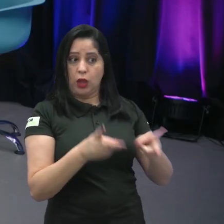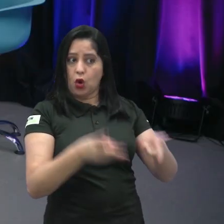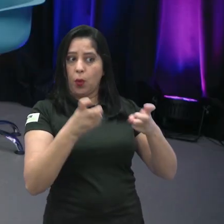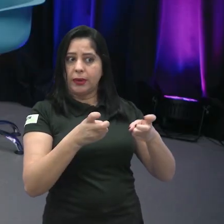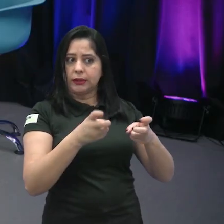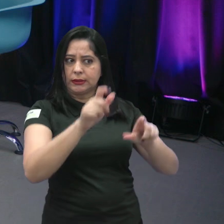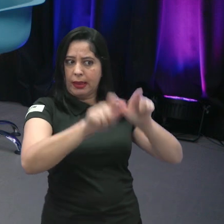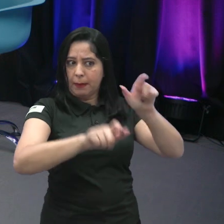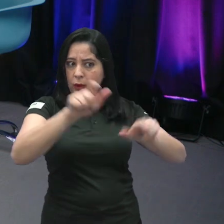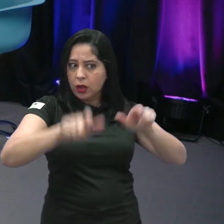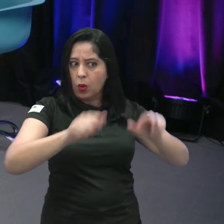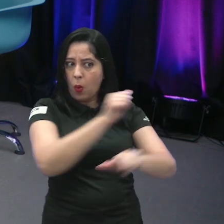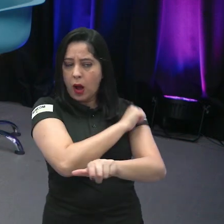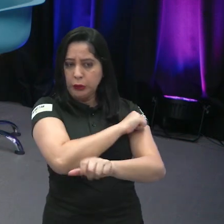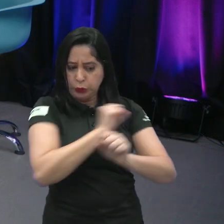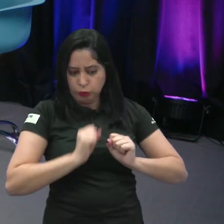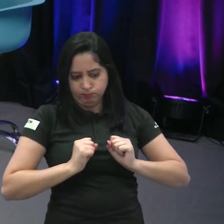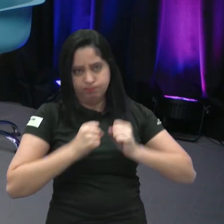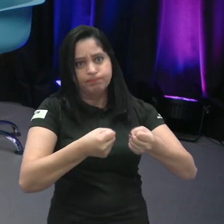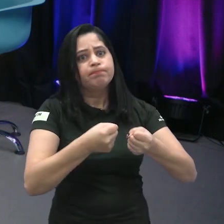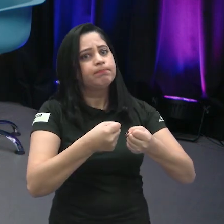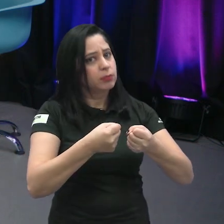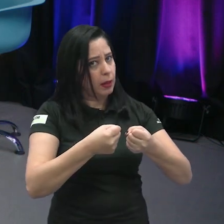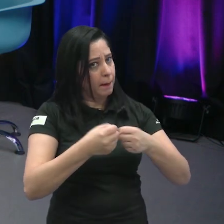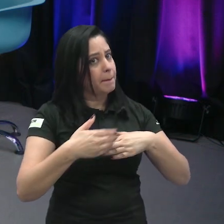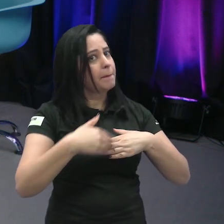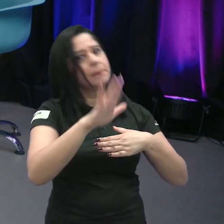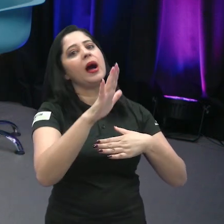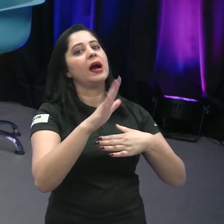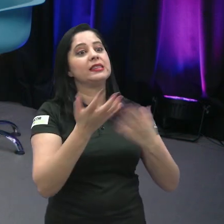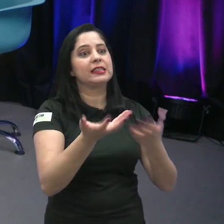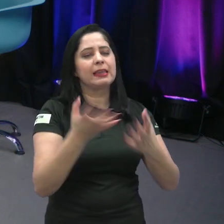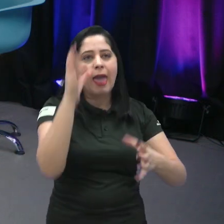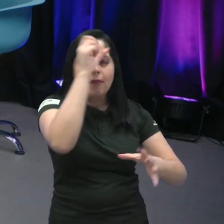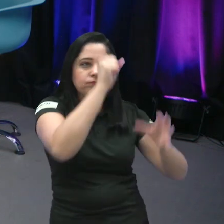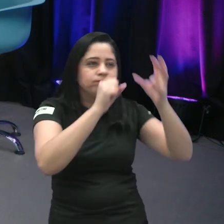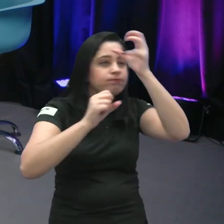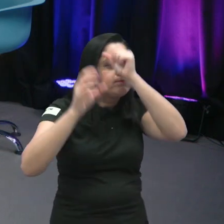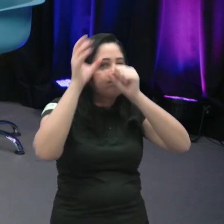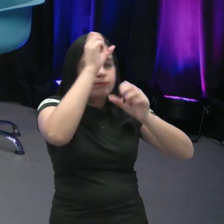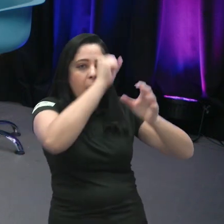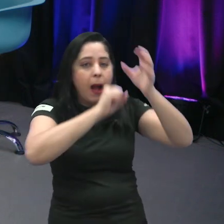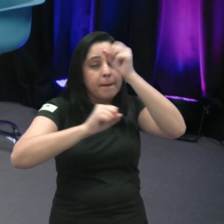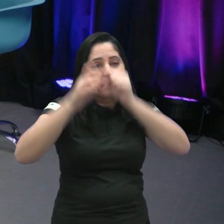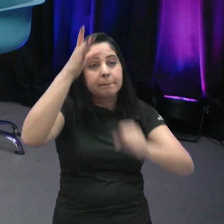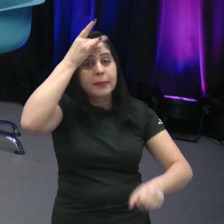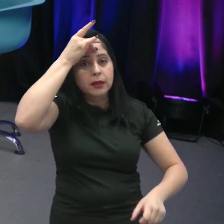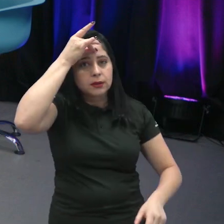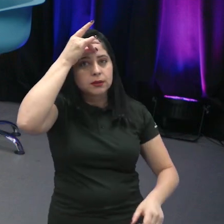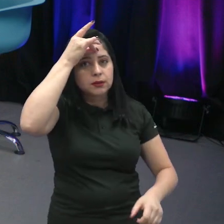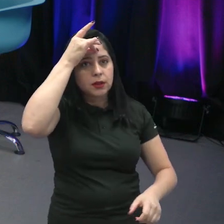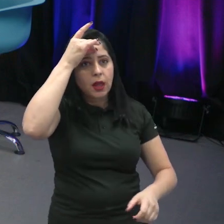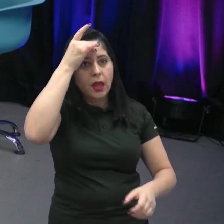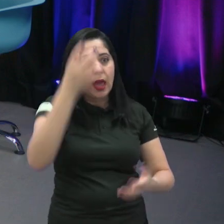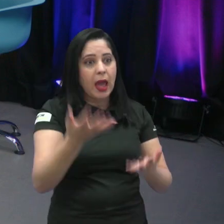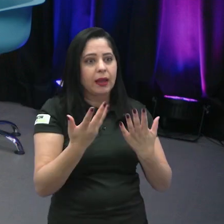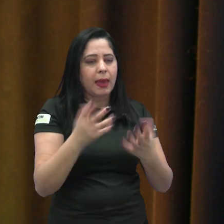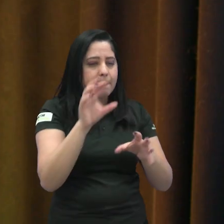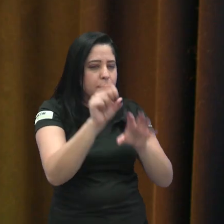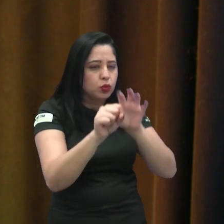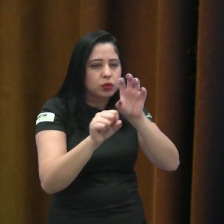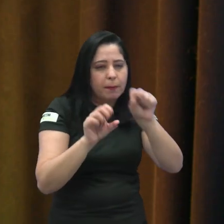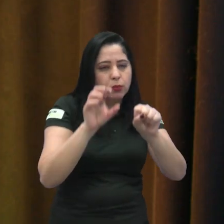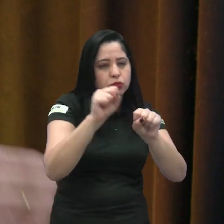mais dedicados. Eu vejo assim que eles estão querendo aprender mais e estão